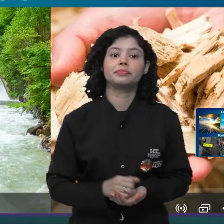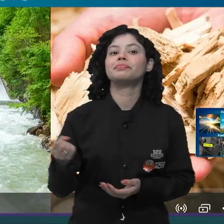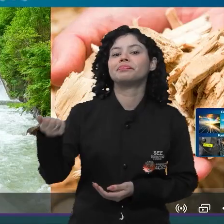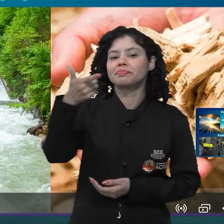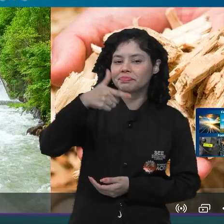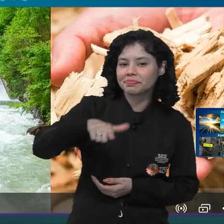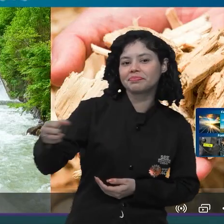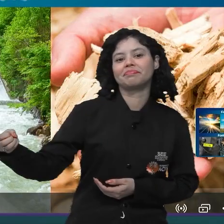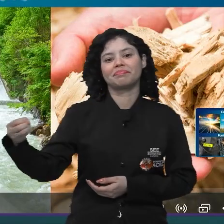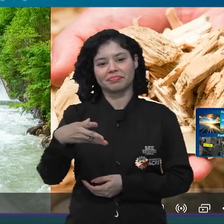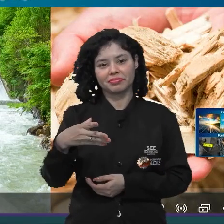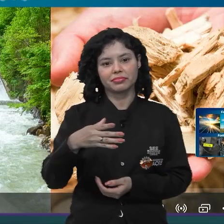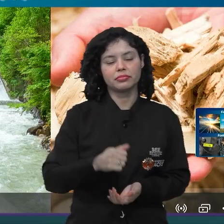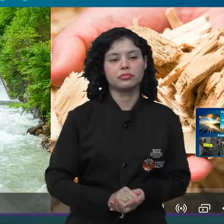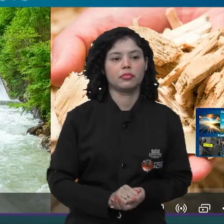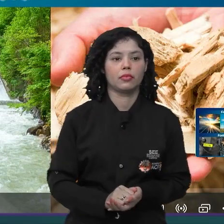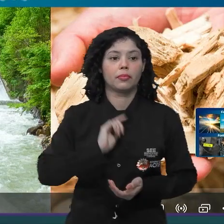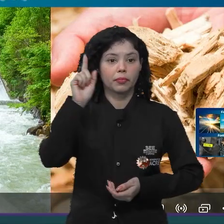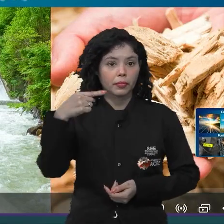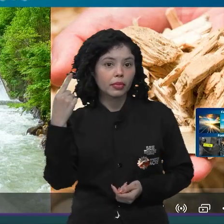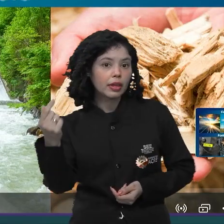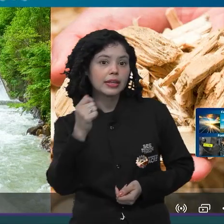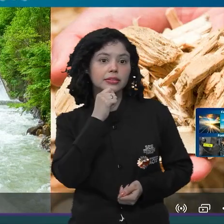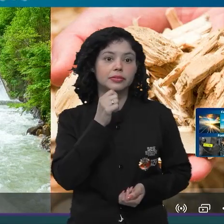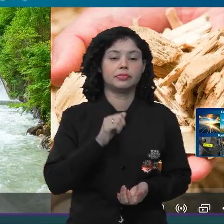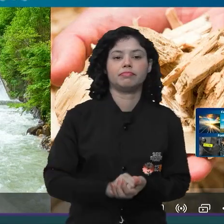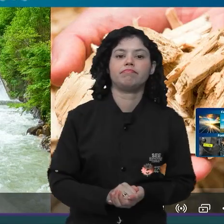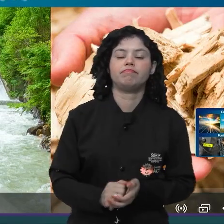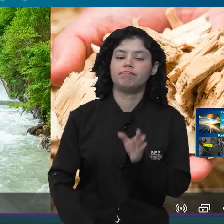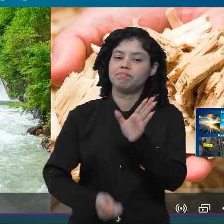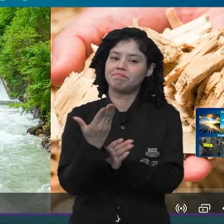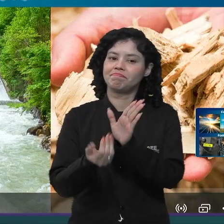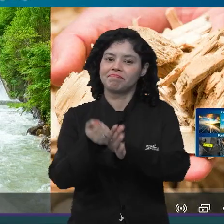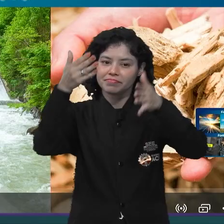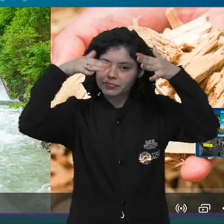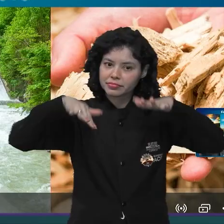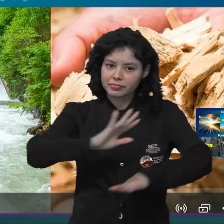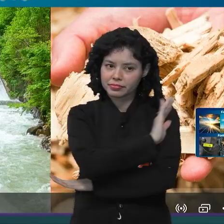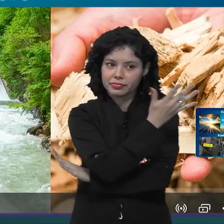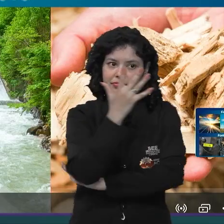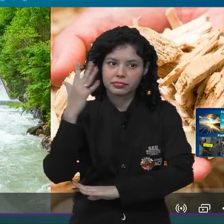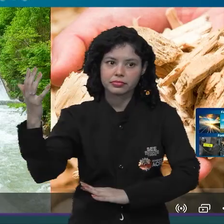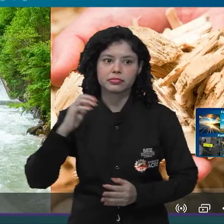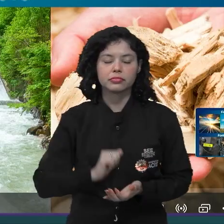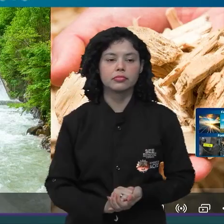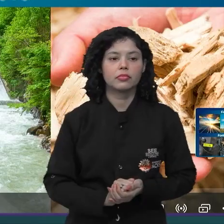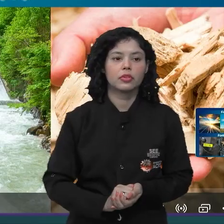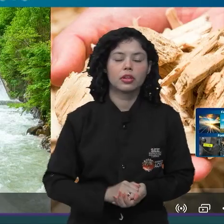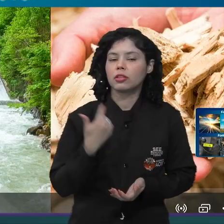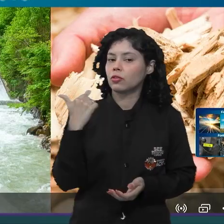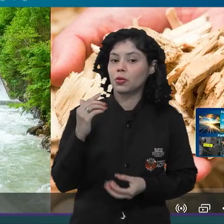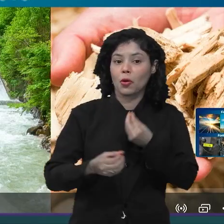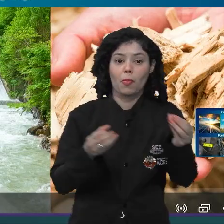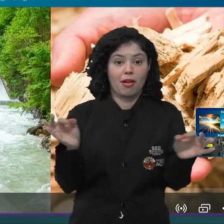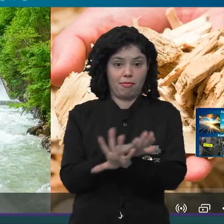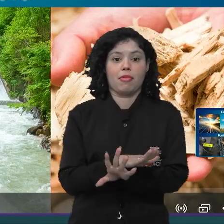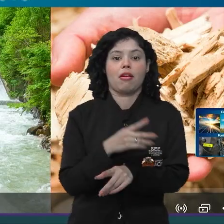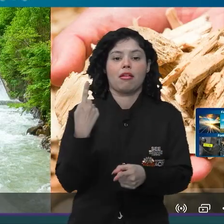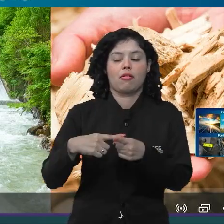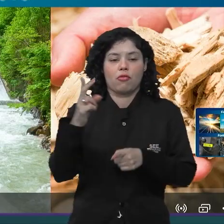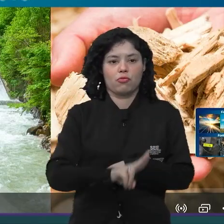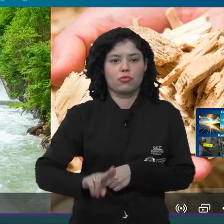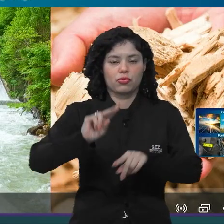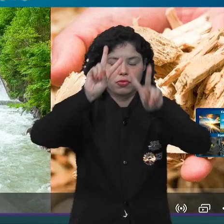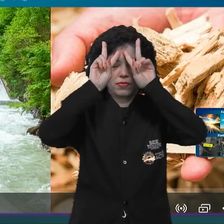são renováveis. Então, são aquelas que vão se regenerar na natureza, ou seja, elas não vão se esgotar ali com o uso